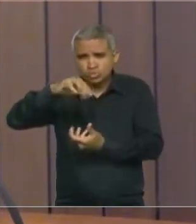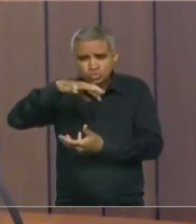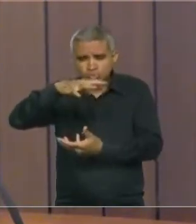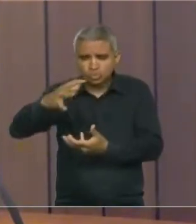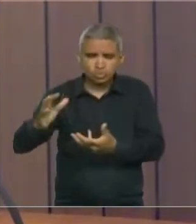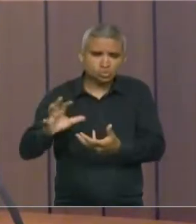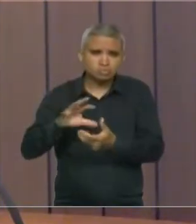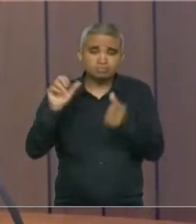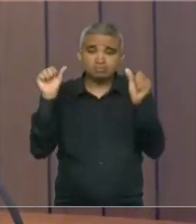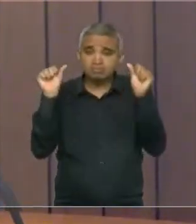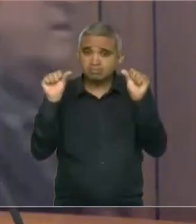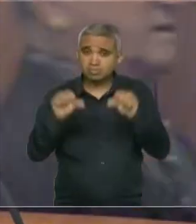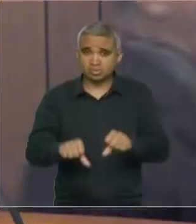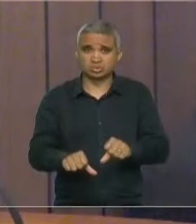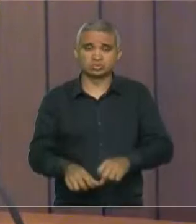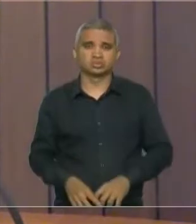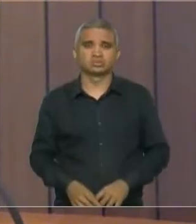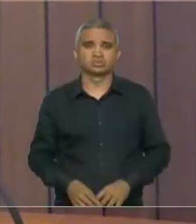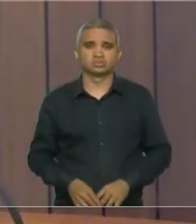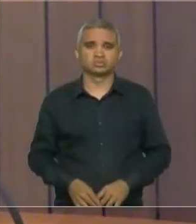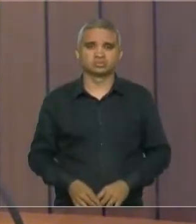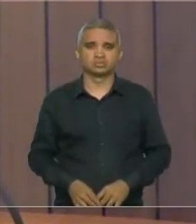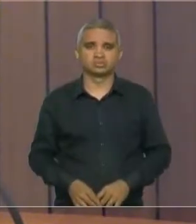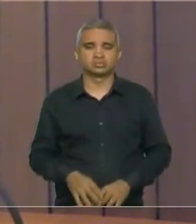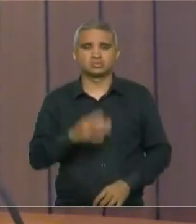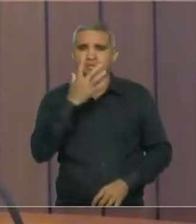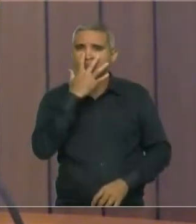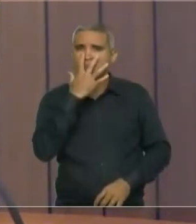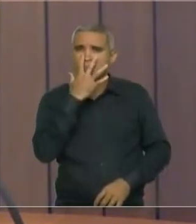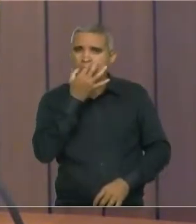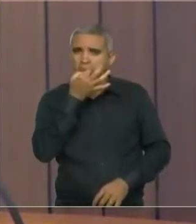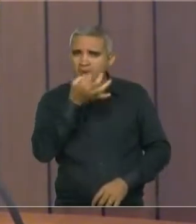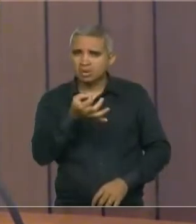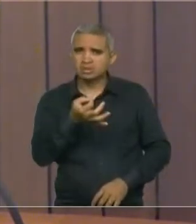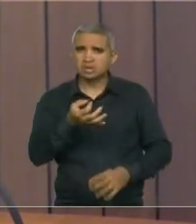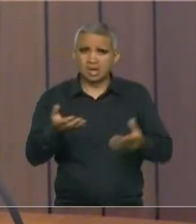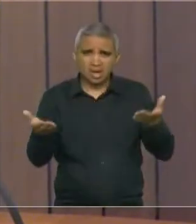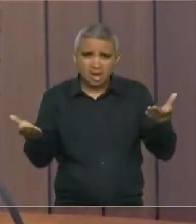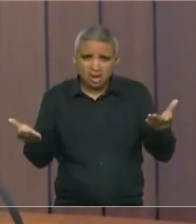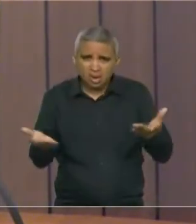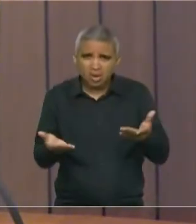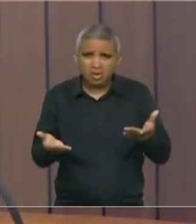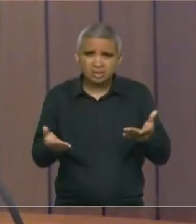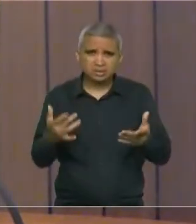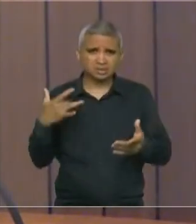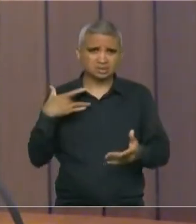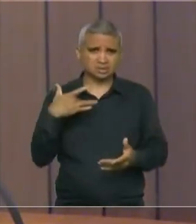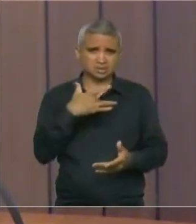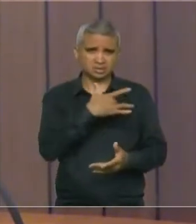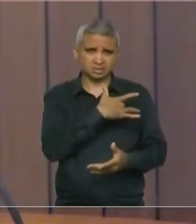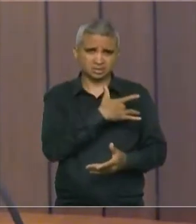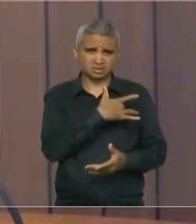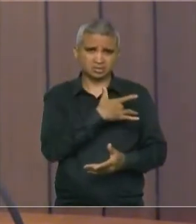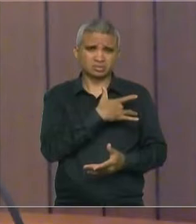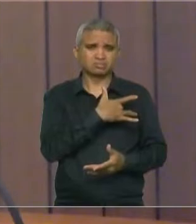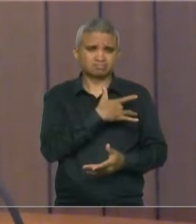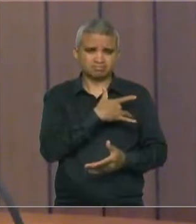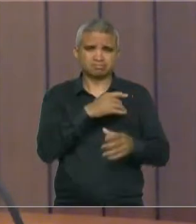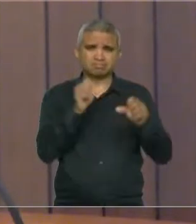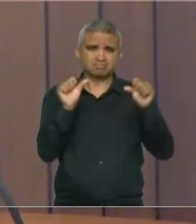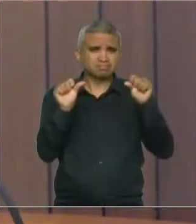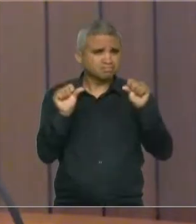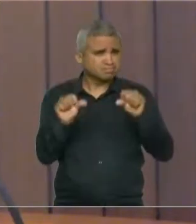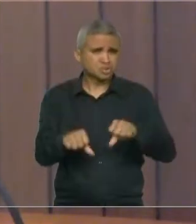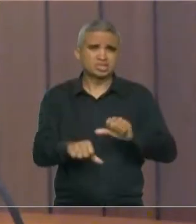todas as épocas que vivi, talvez a maior crise na saúde pública. A saúde que,